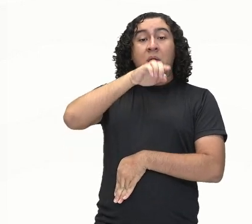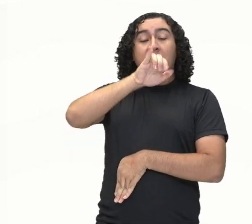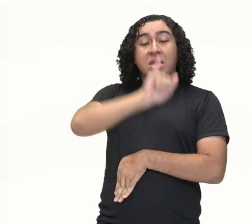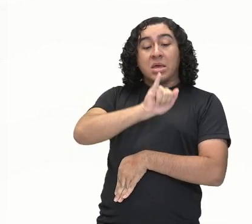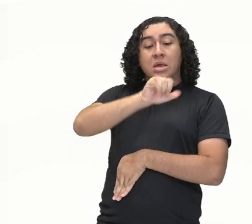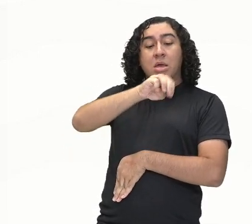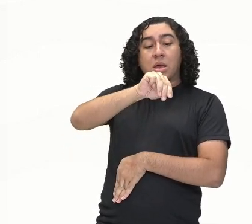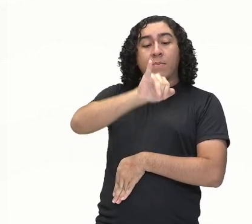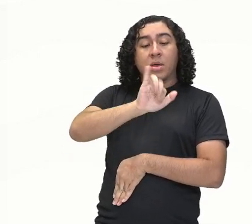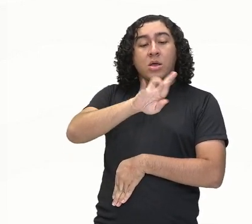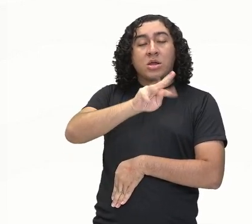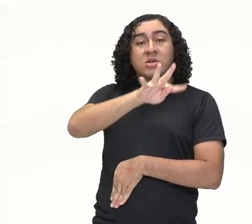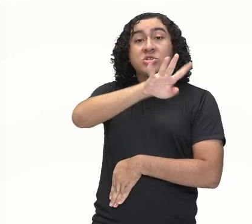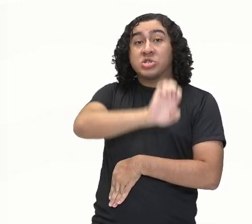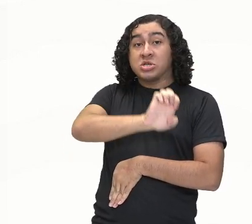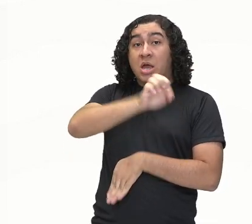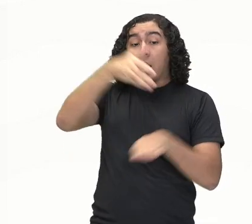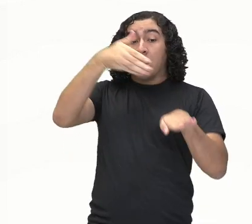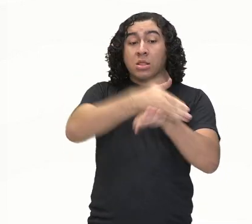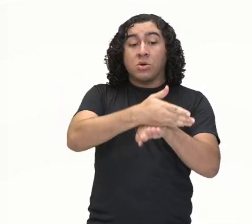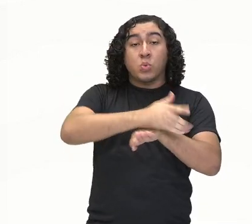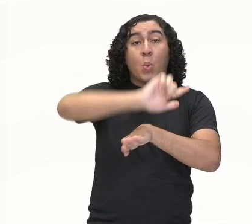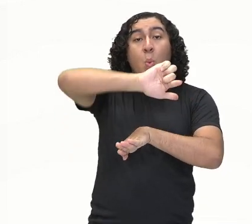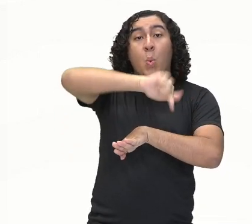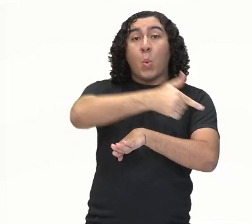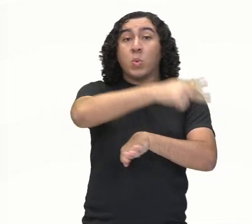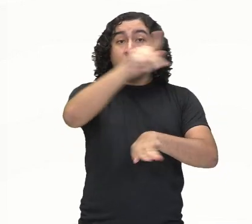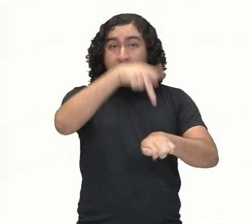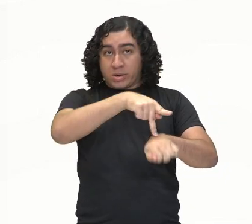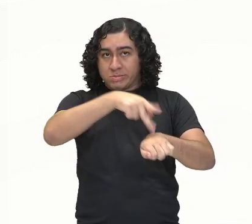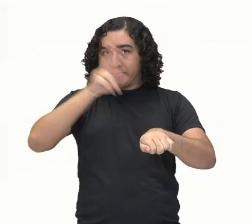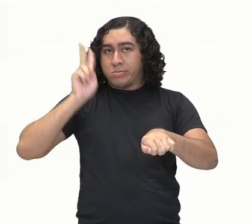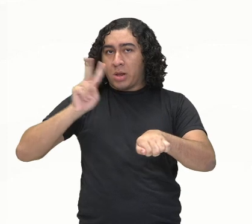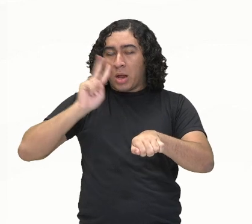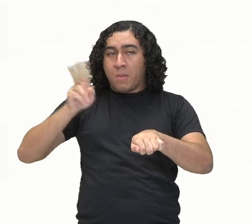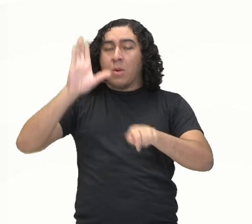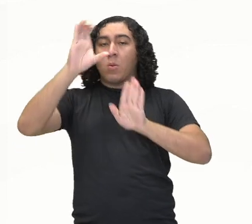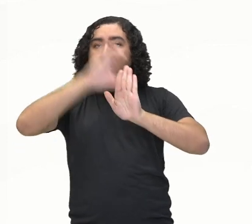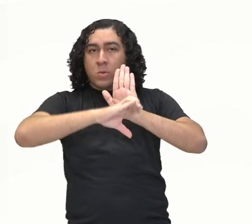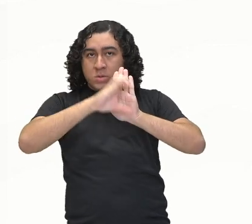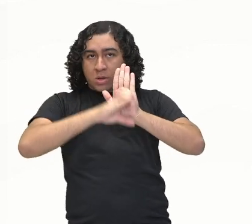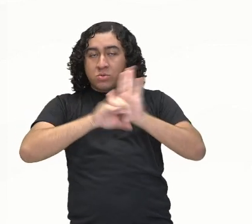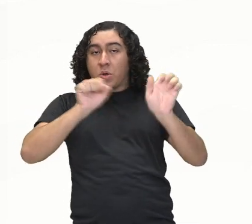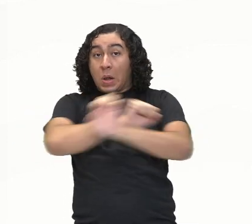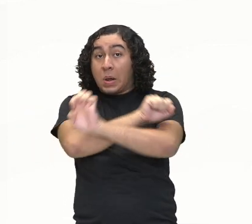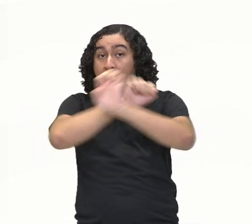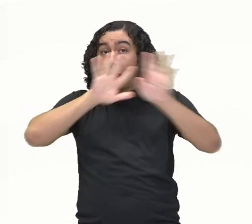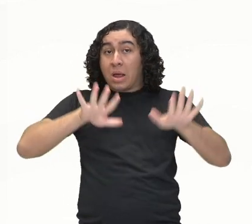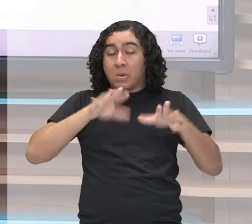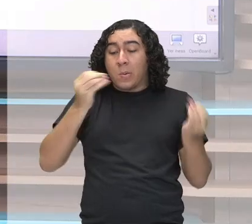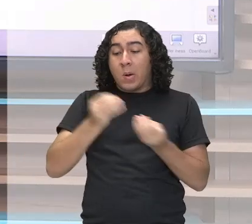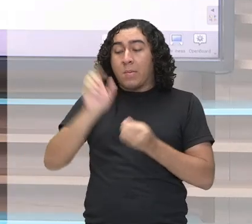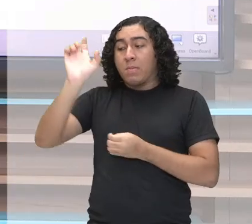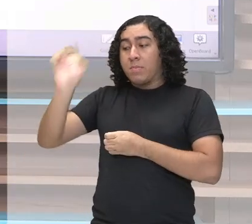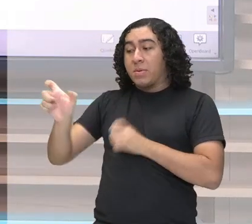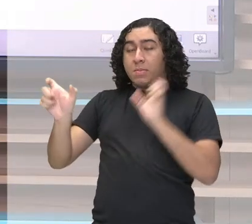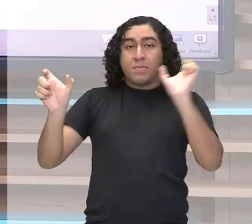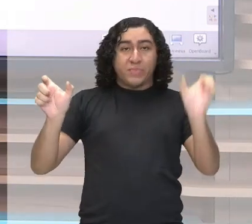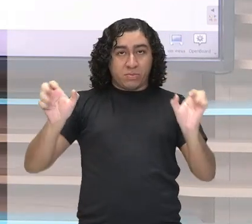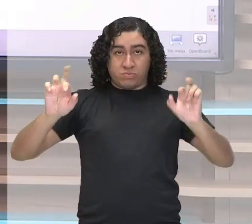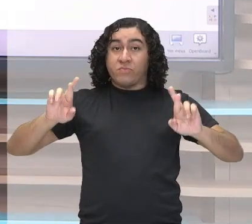um outro país, certo? Então, só para a gente relembrar, hein, esses conceitos de emigração